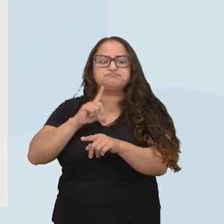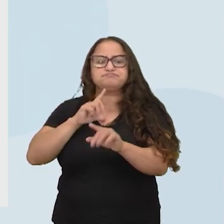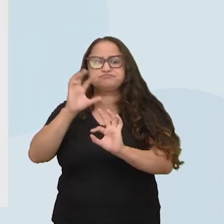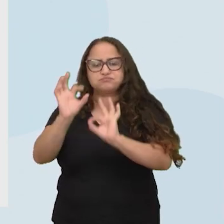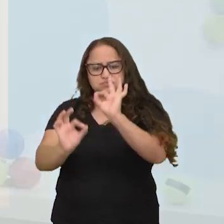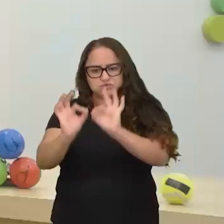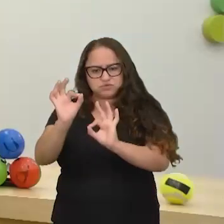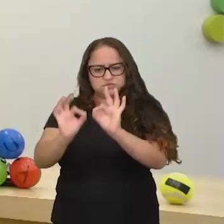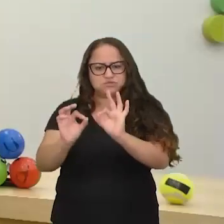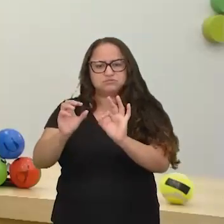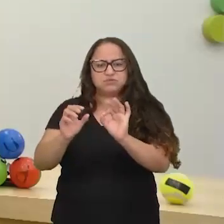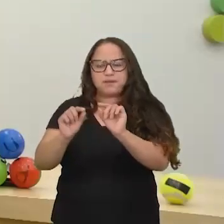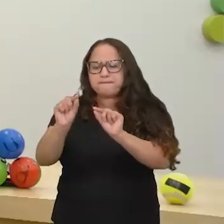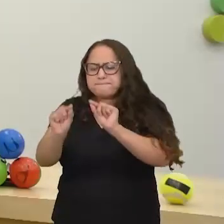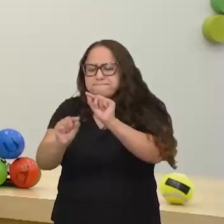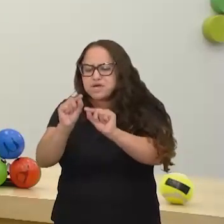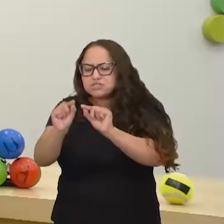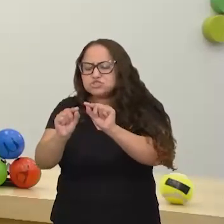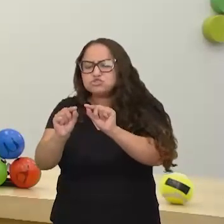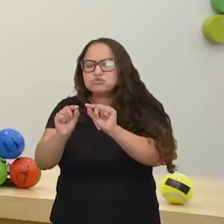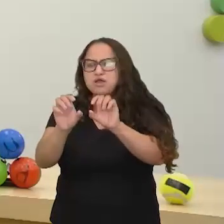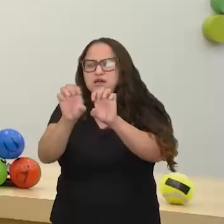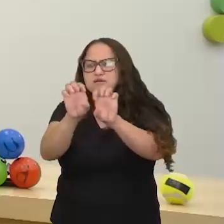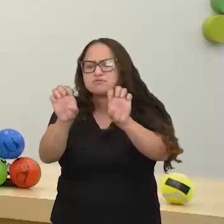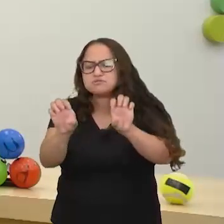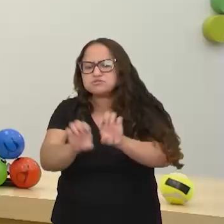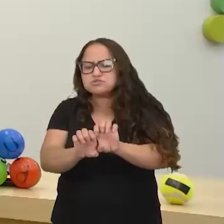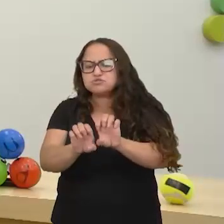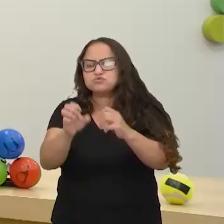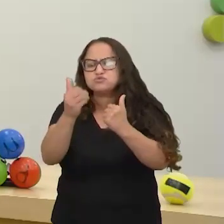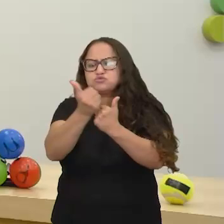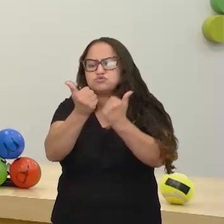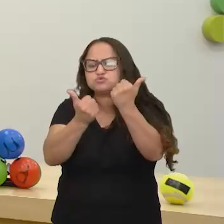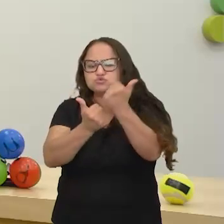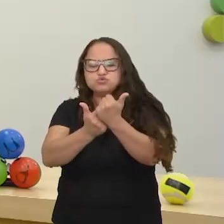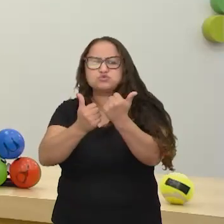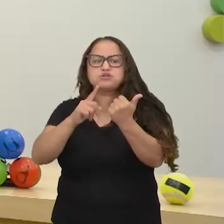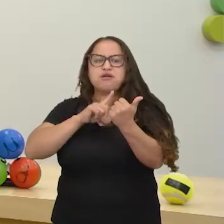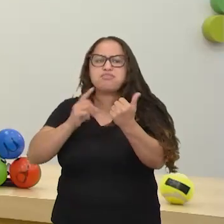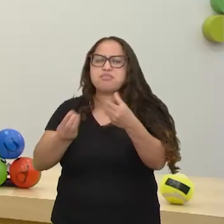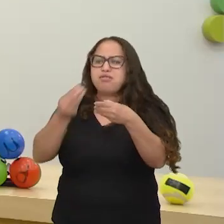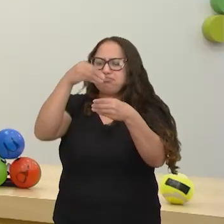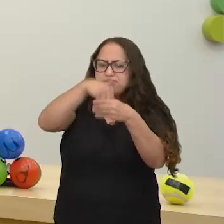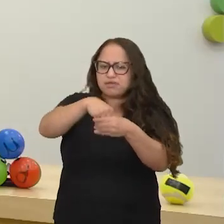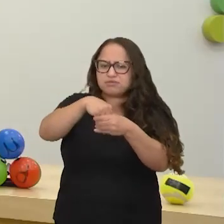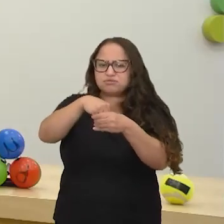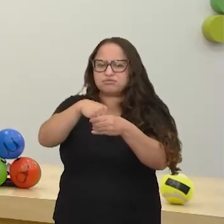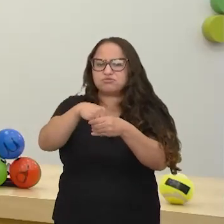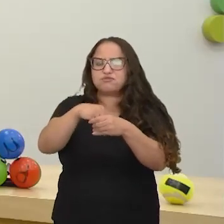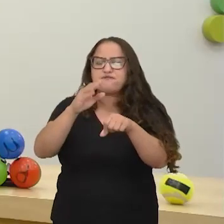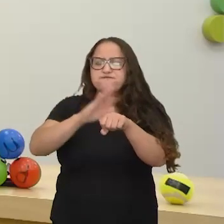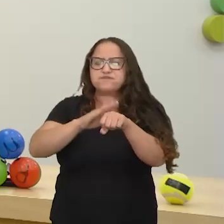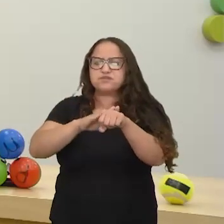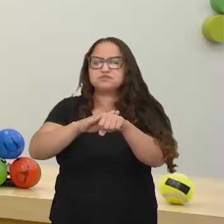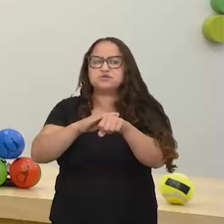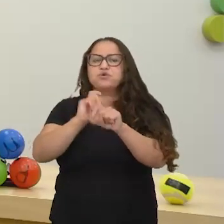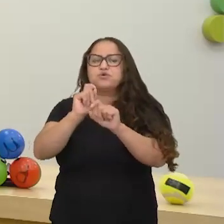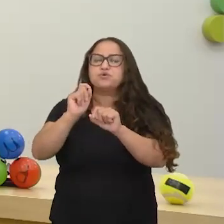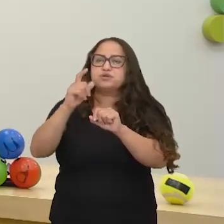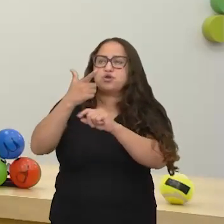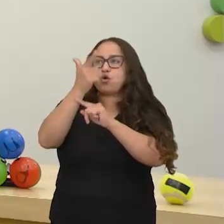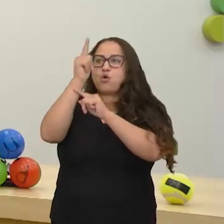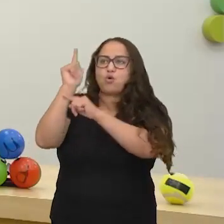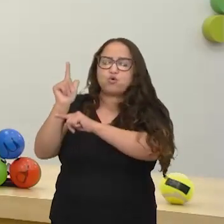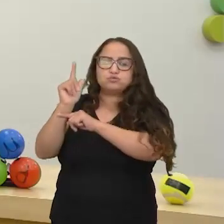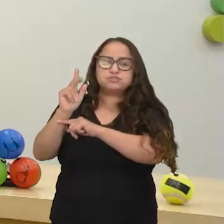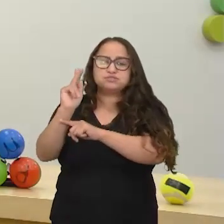são partículas que têm estrutura interna, certo? Então, que estão feitos de outras partículas, chamamos de hadrons, tá? No